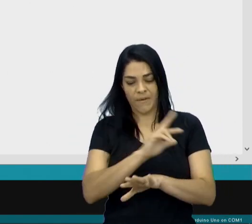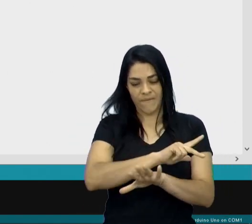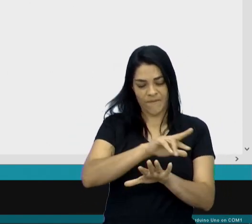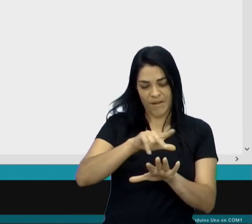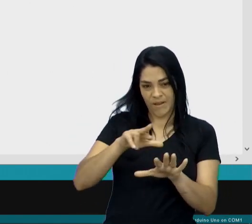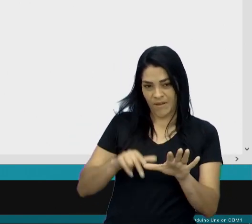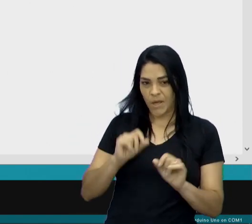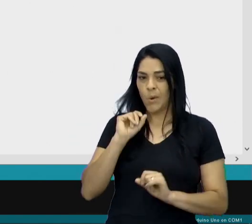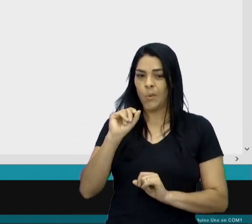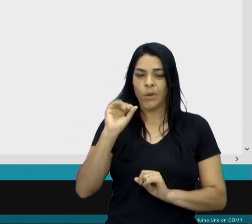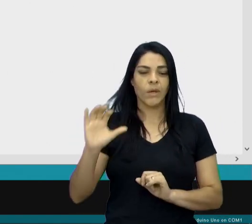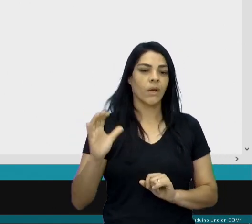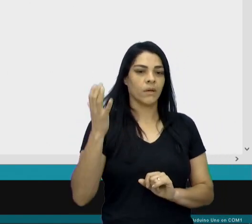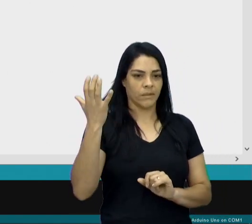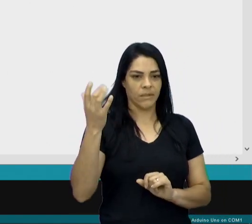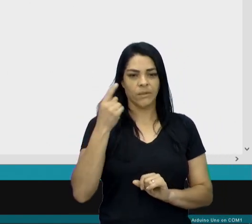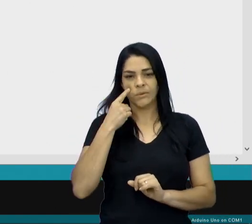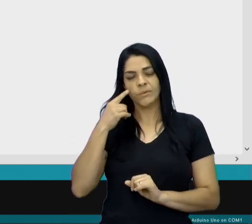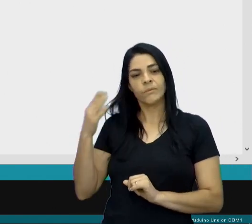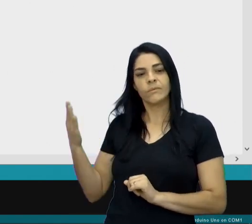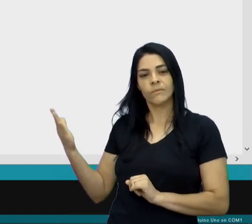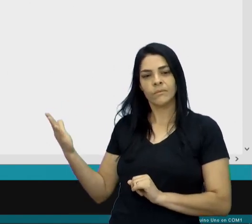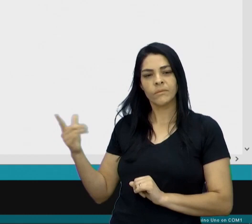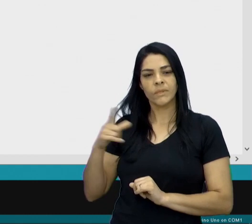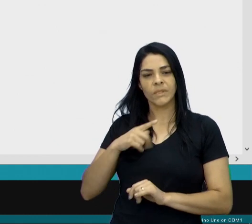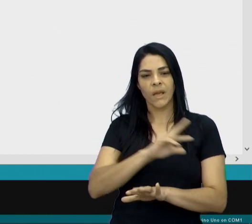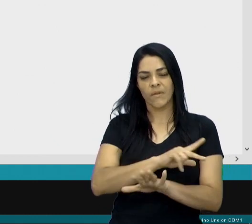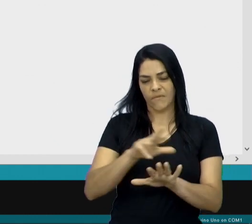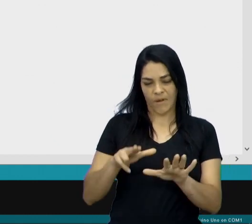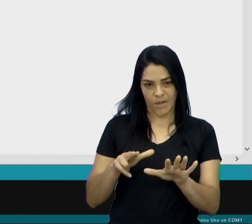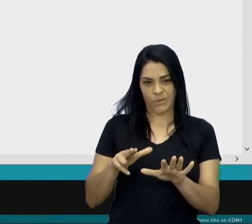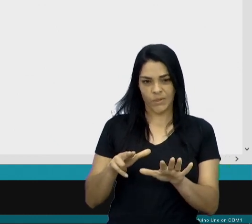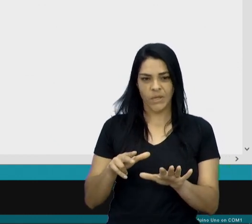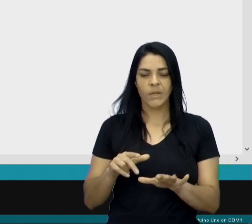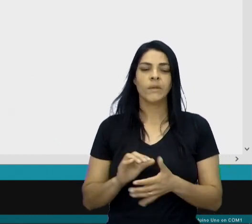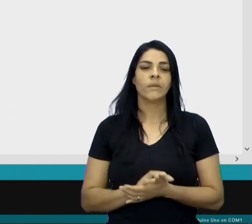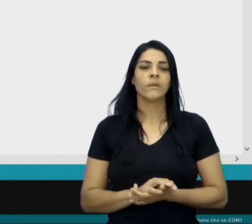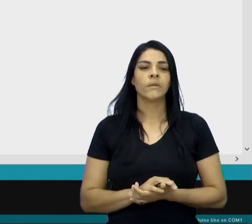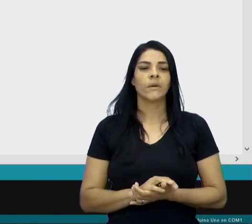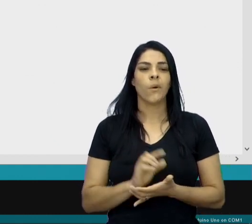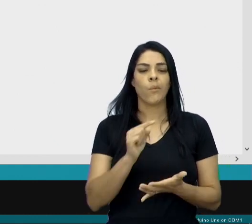variáveis, você vai... Neste caso aqui, a gente tem vários comandos. Eu vou usar